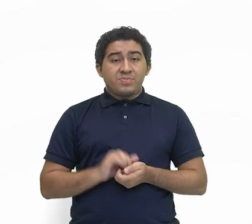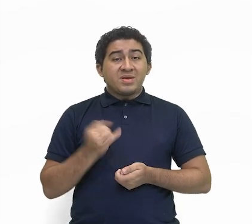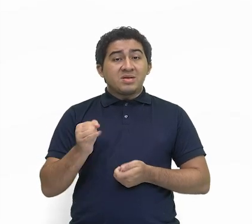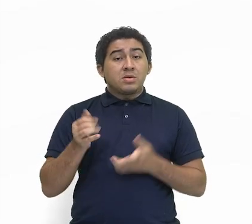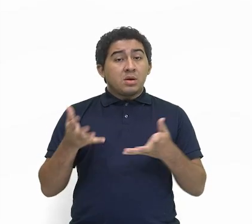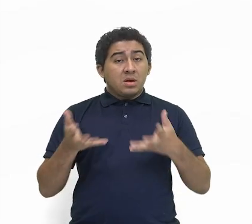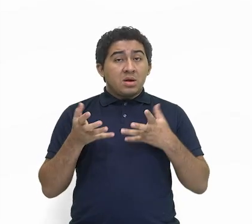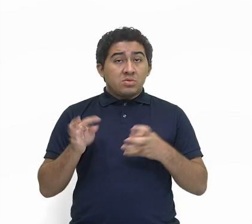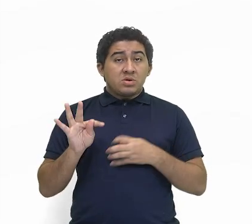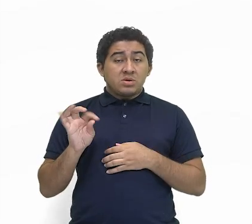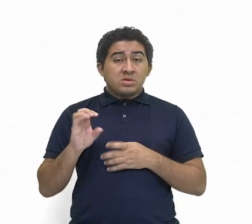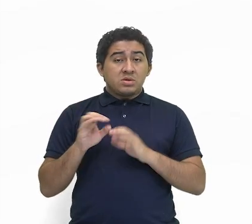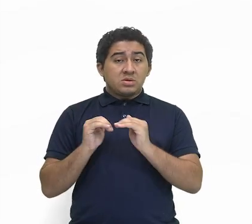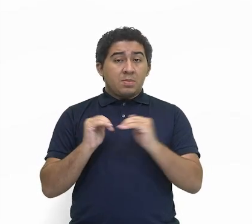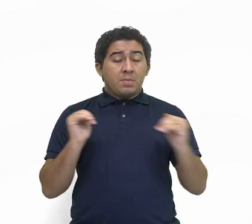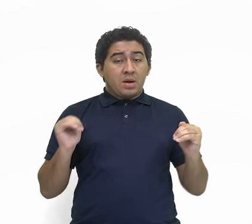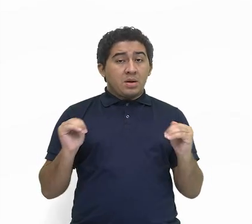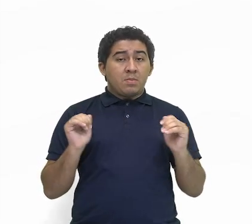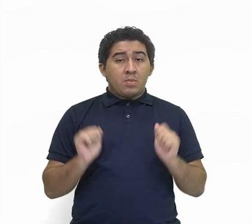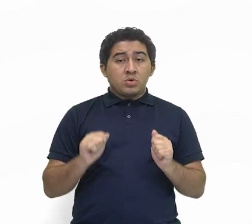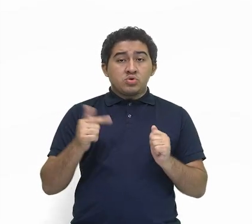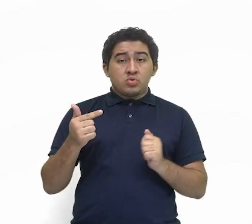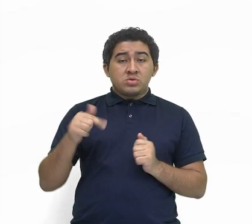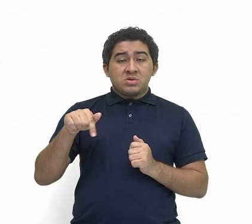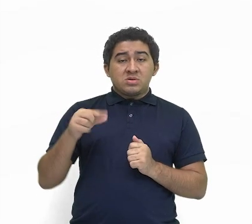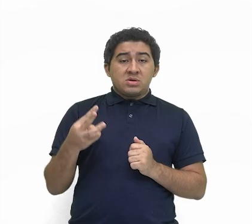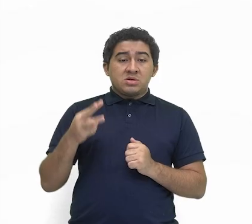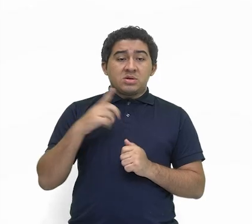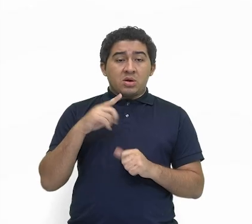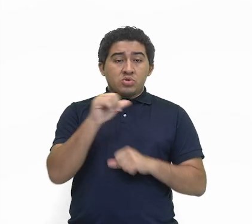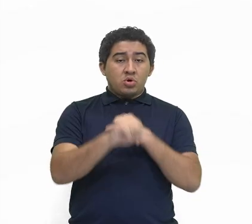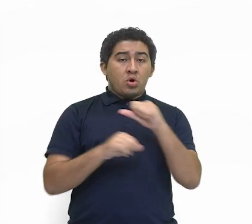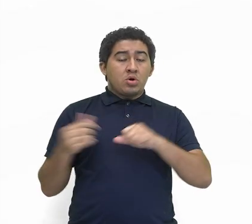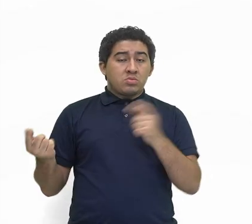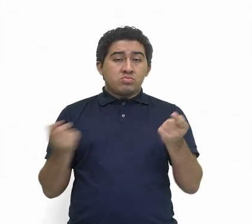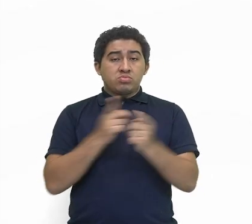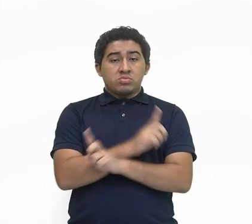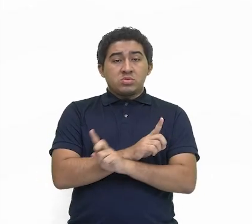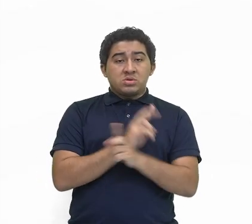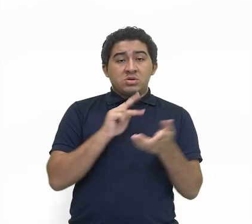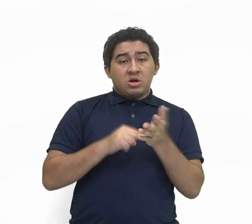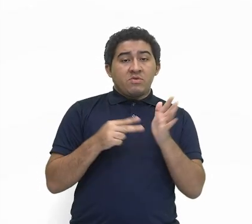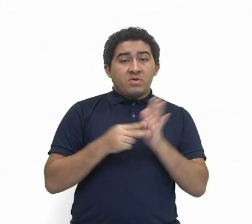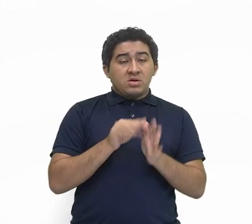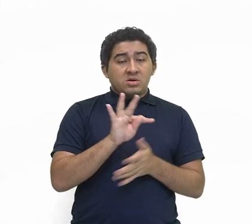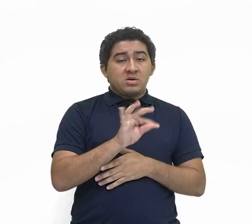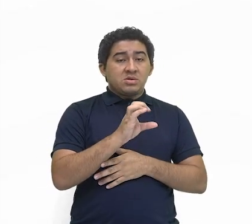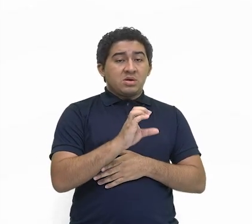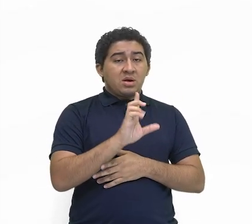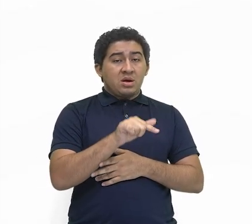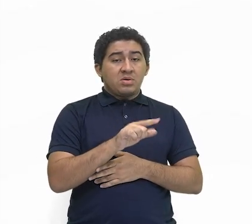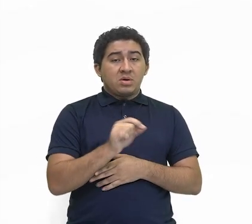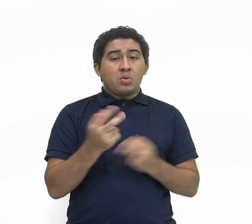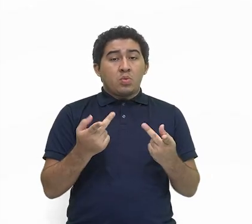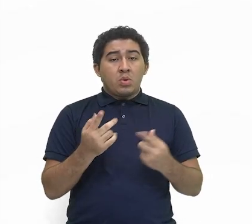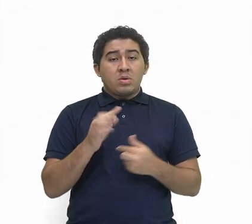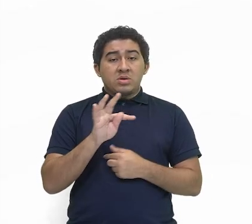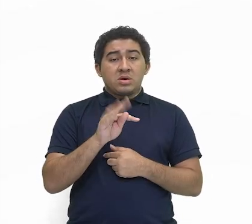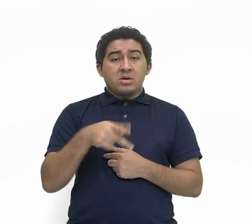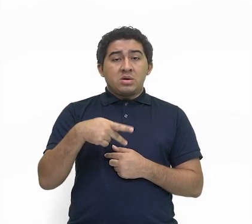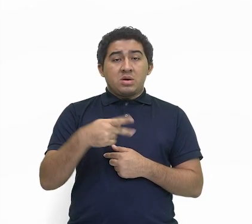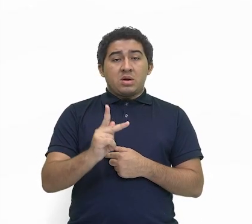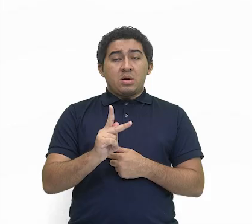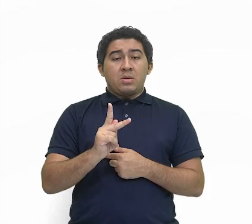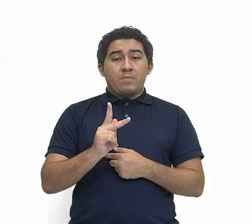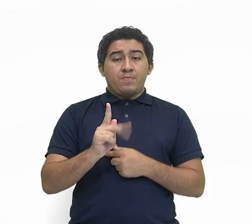o TC isolado, eu pego 273 e jogo para o primeiro membro, o que vai dizer que o TC vai ser igual ao